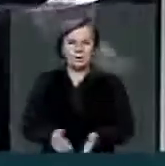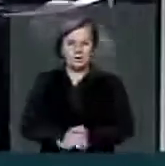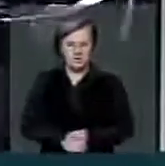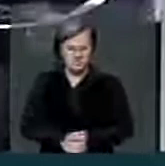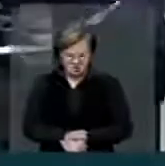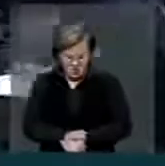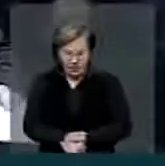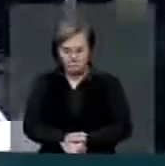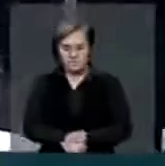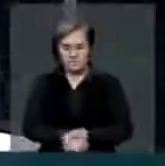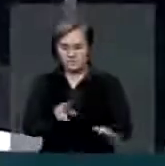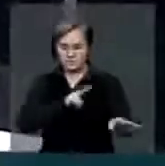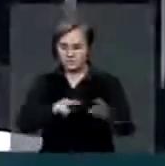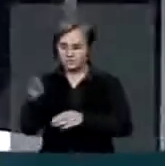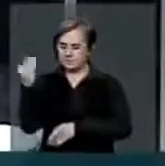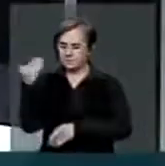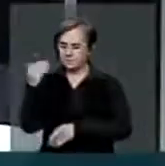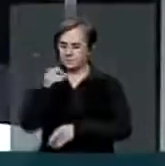STJ